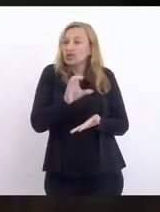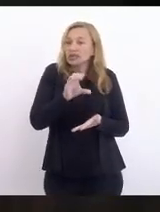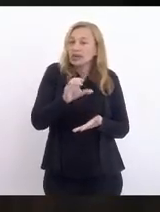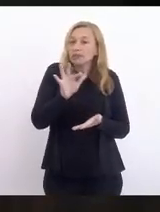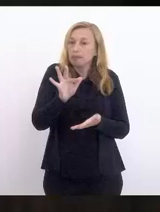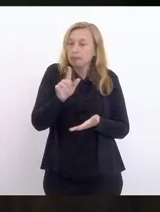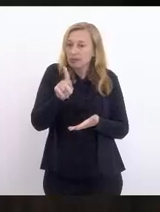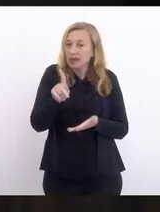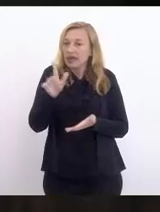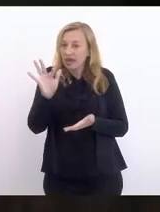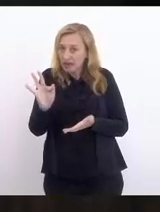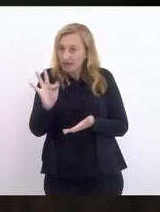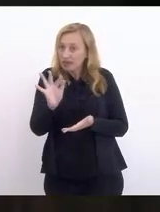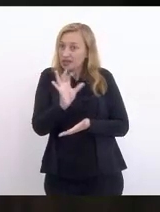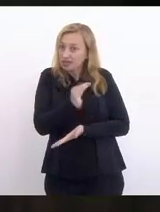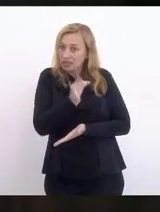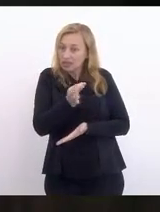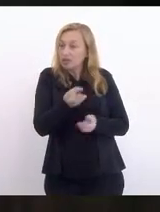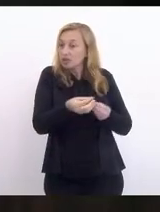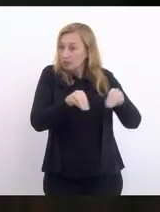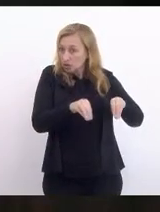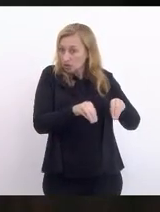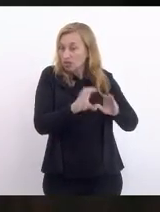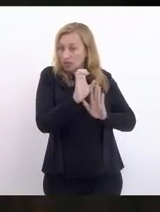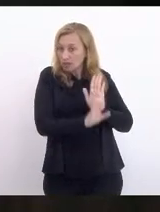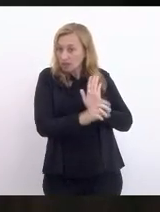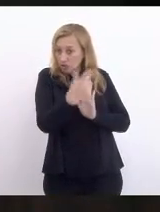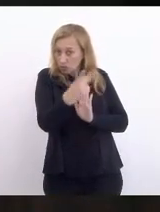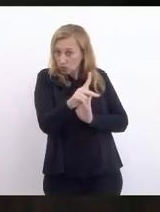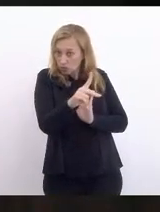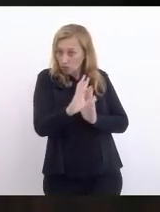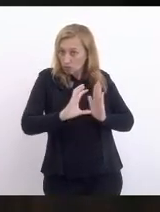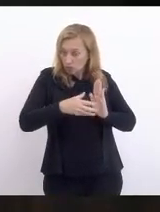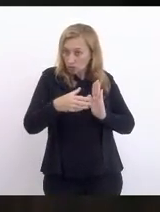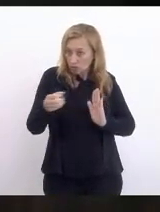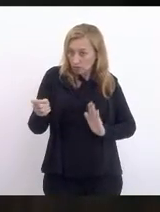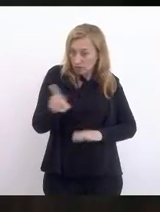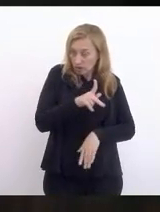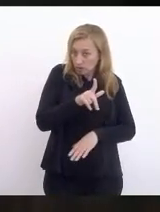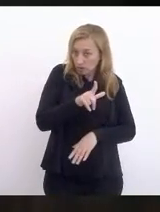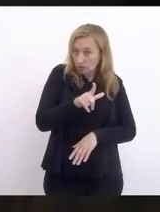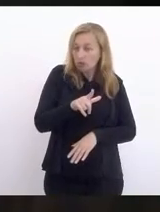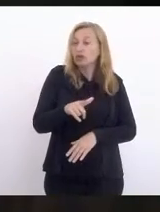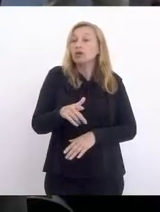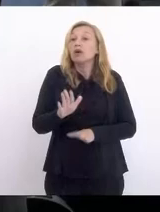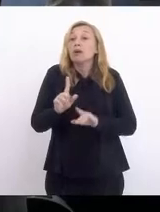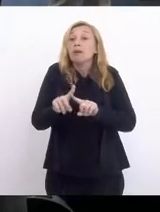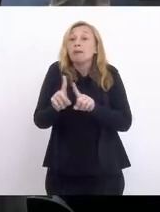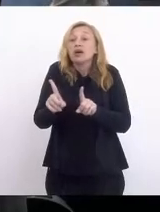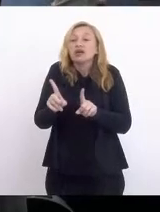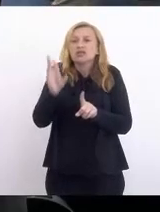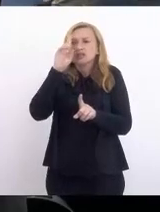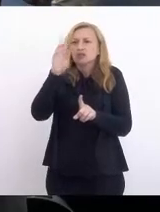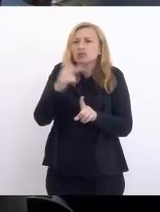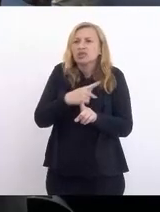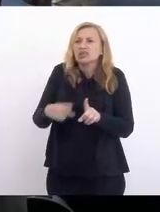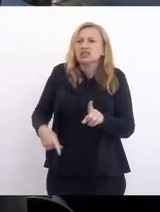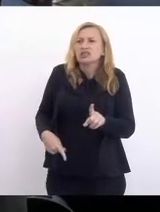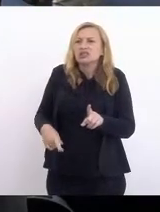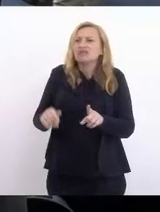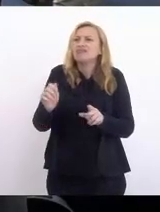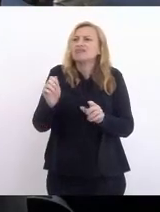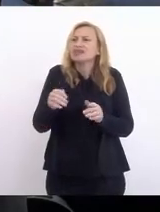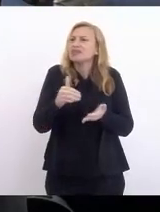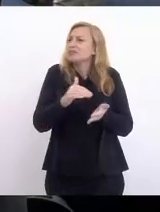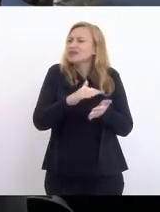então Teoricamente estaria prejudicada a emenda de vossa na bancada de vossa excelência mas se apresenta ainda